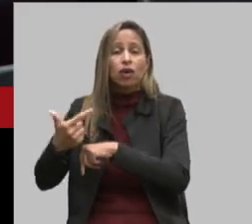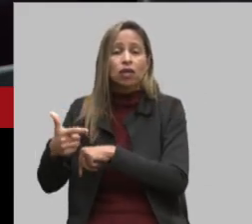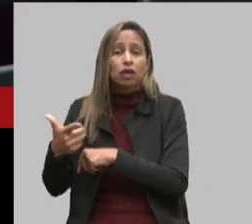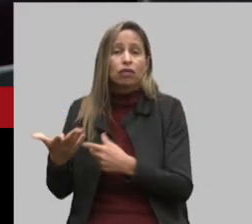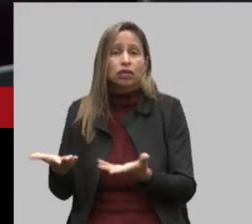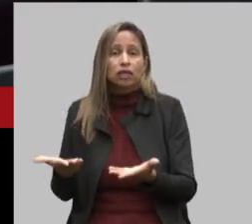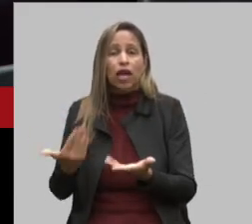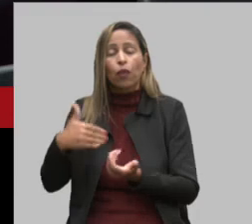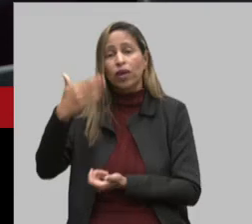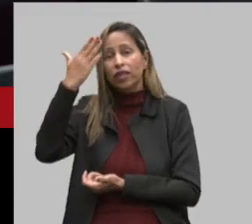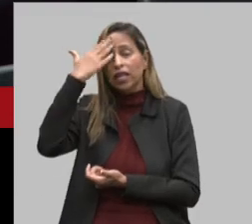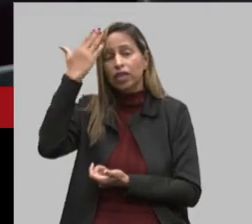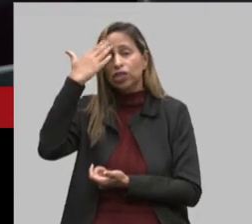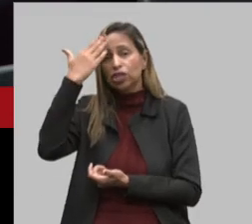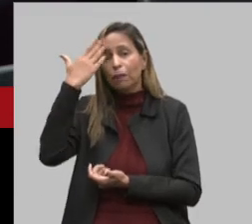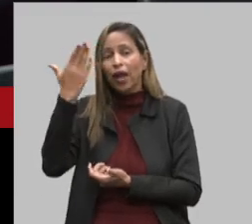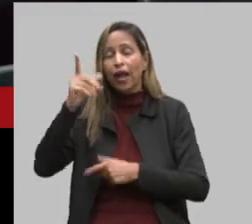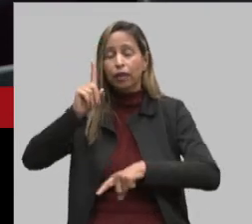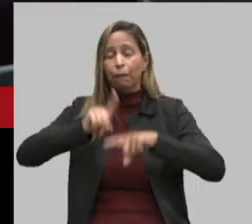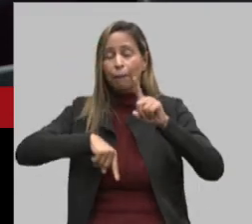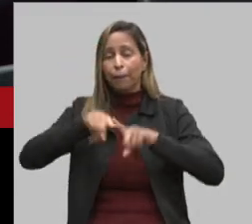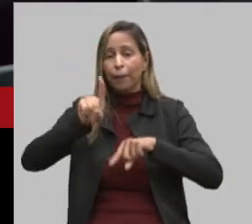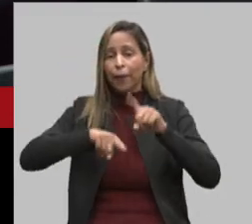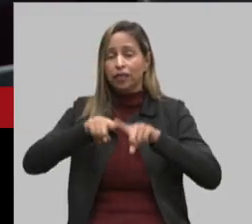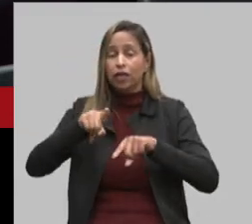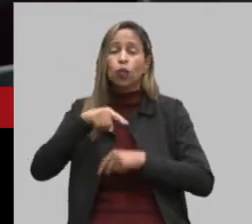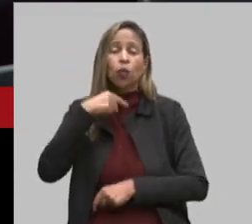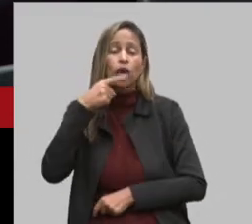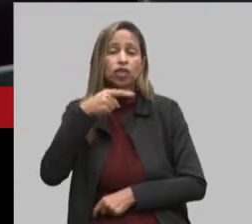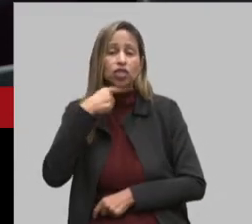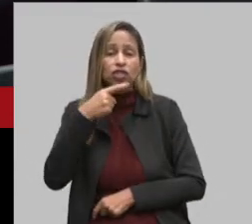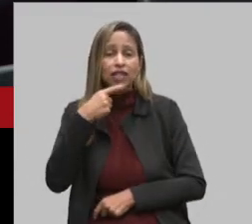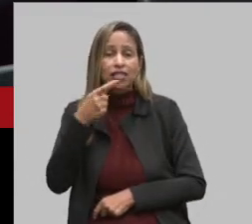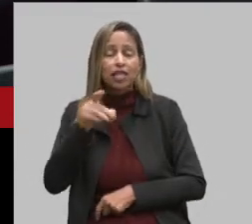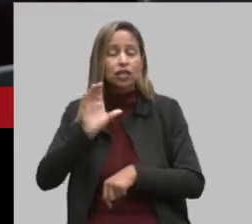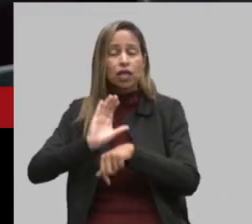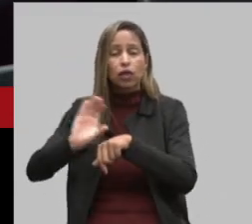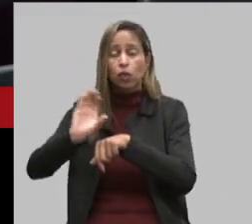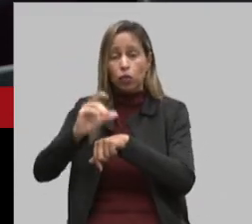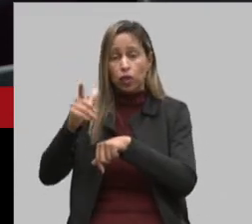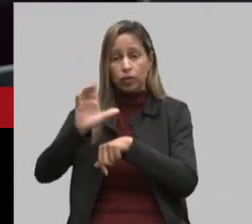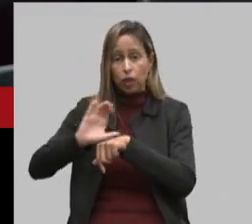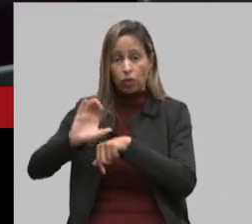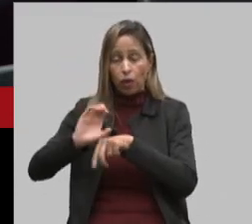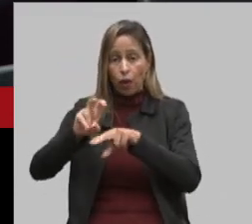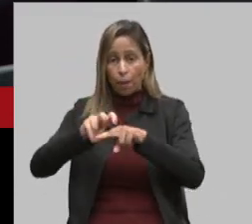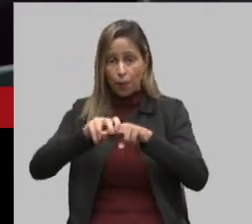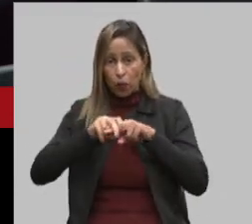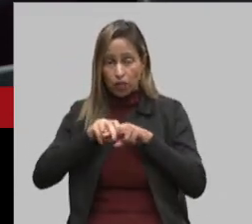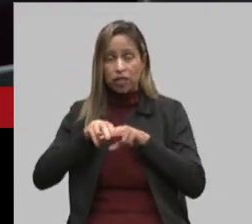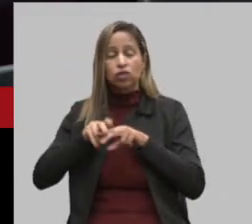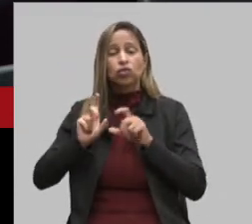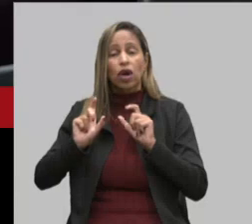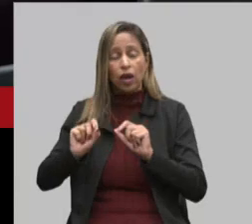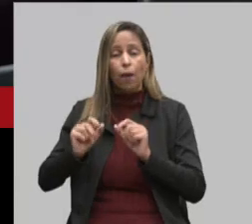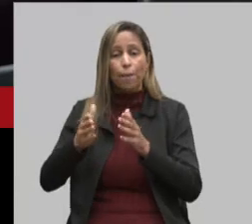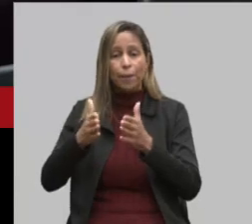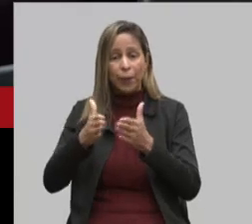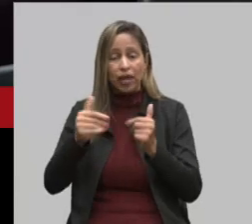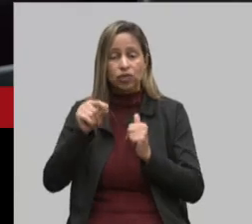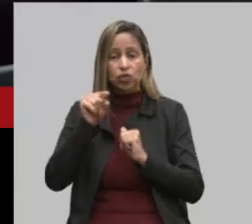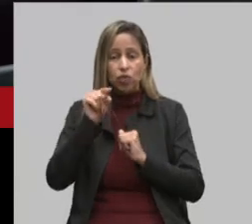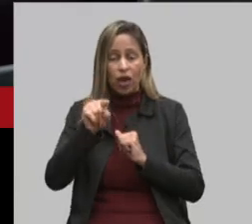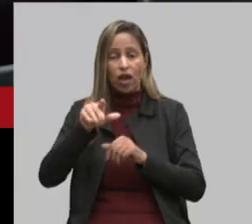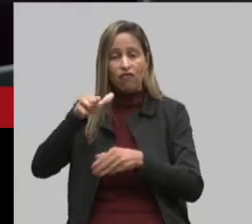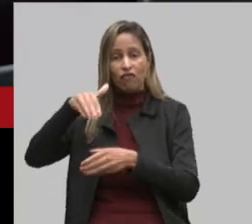entendimento dessa matéria não adianta se ele não vai ter um curso Então por isso que eu sou a favor dela e e meu